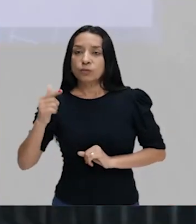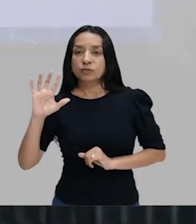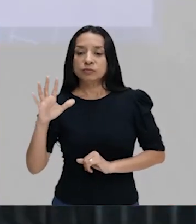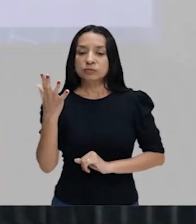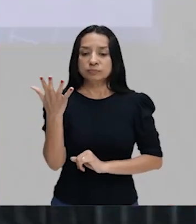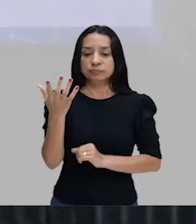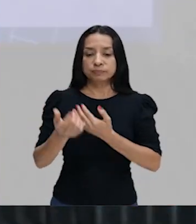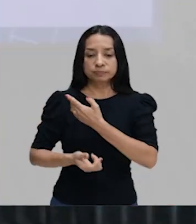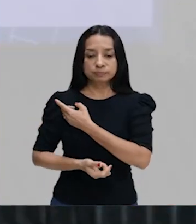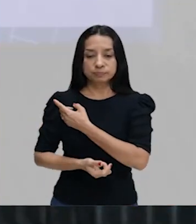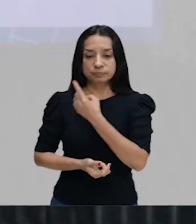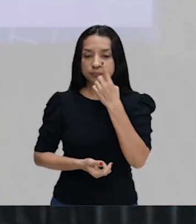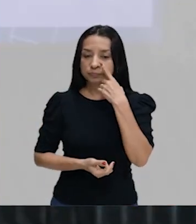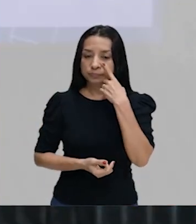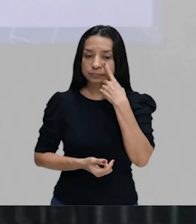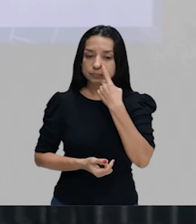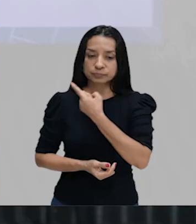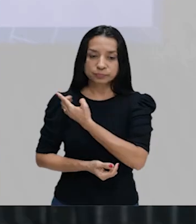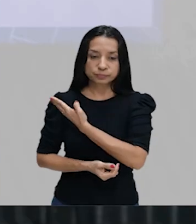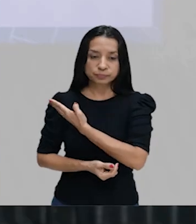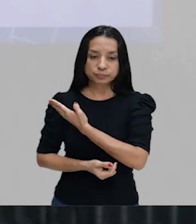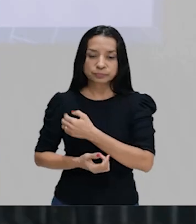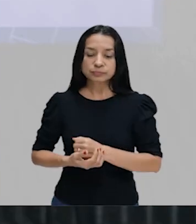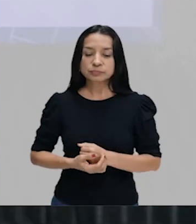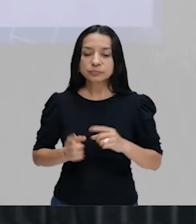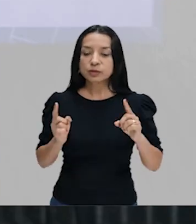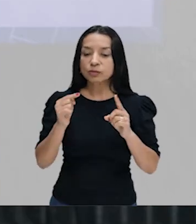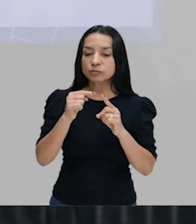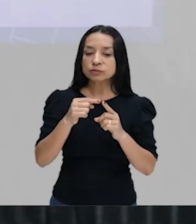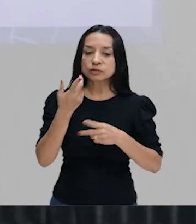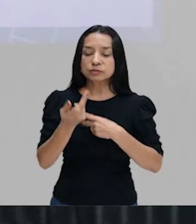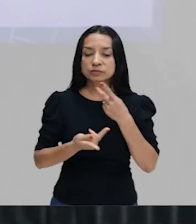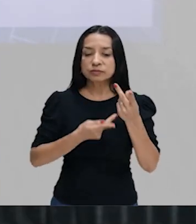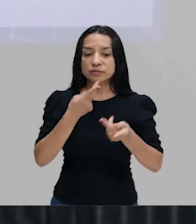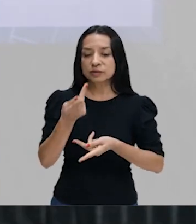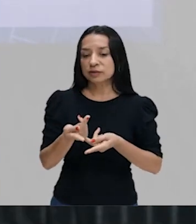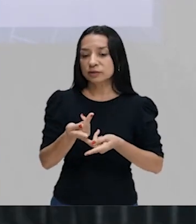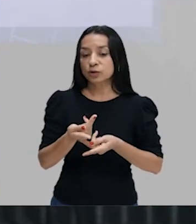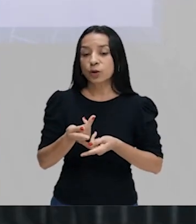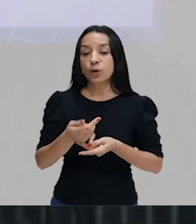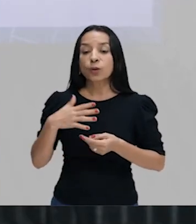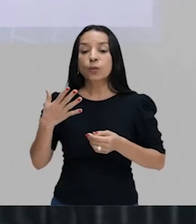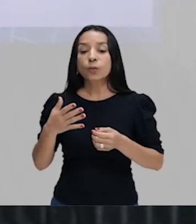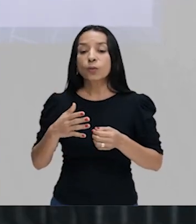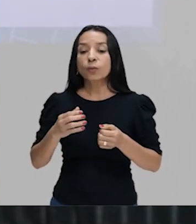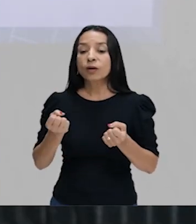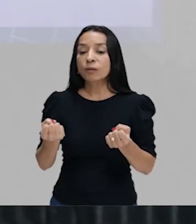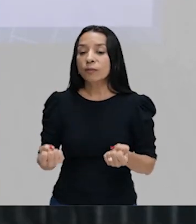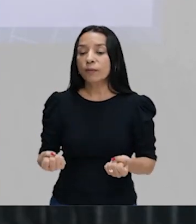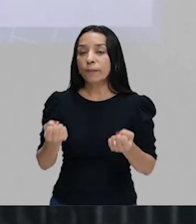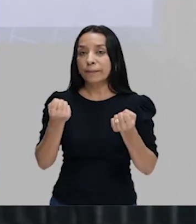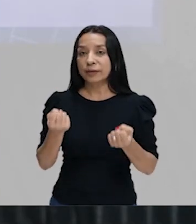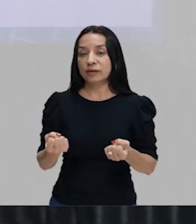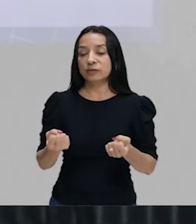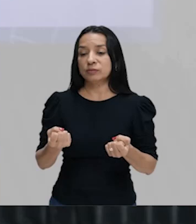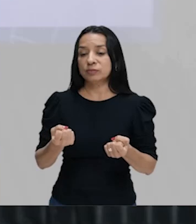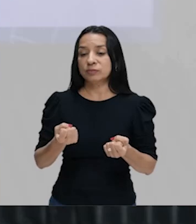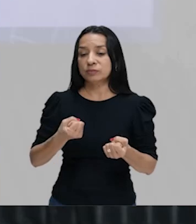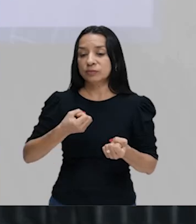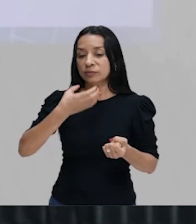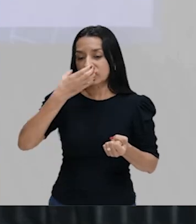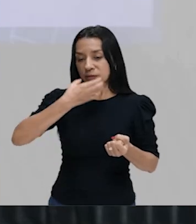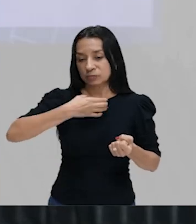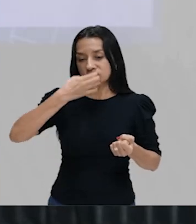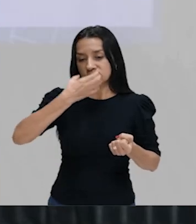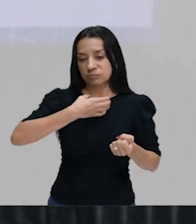situação. Veja agora nessa situação que o objetivo é nós dizermos qual é o peso das maçãs, tá? Perceba aqui